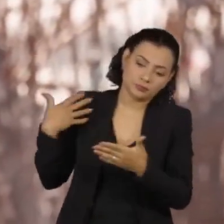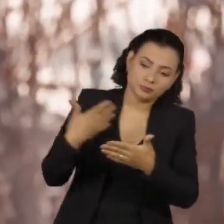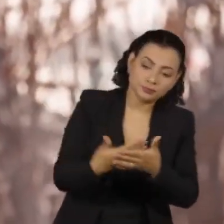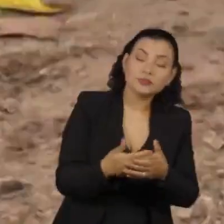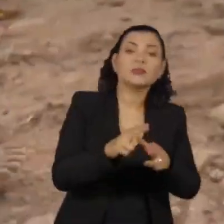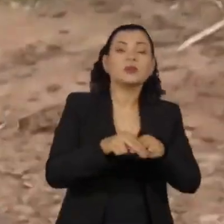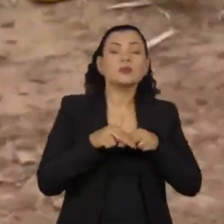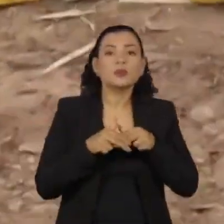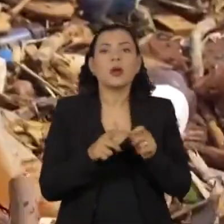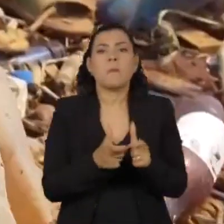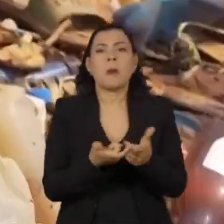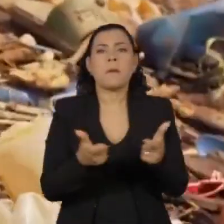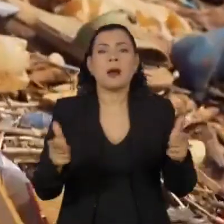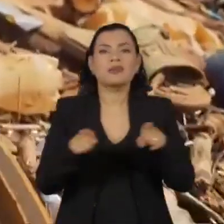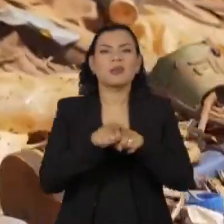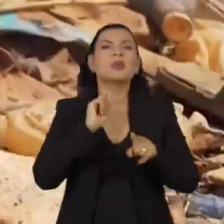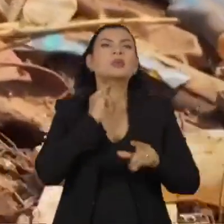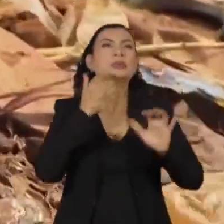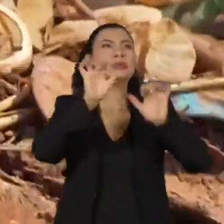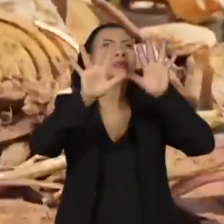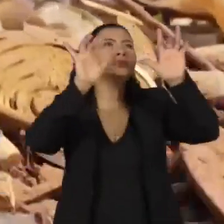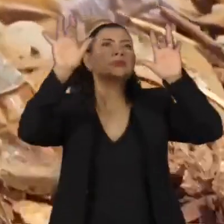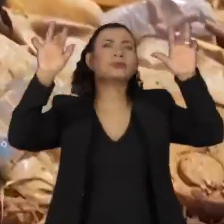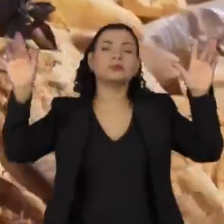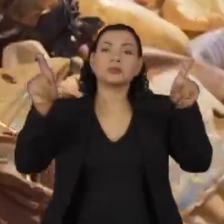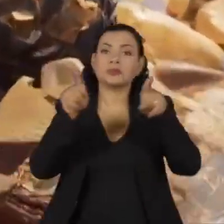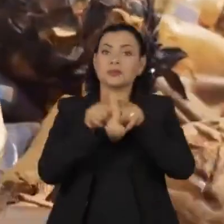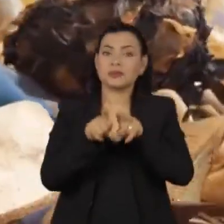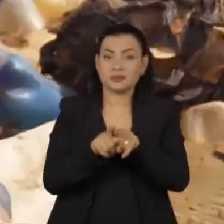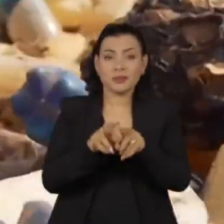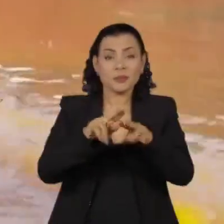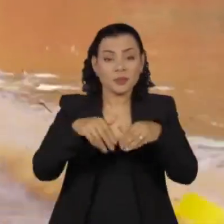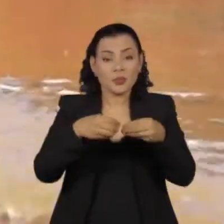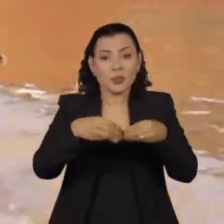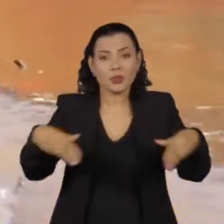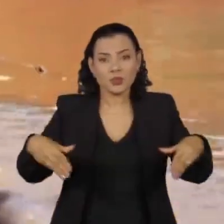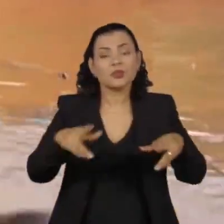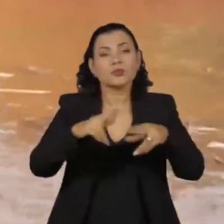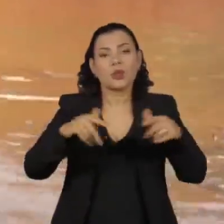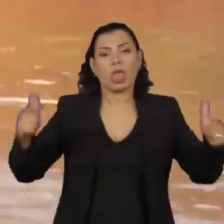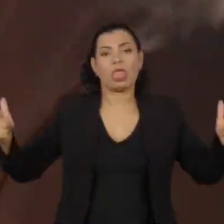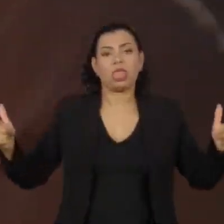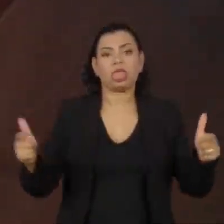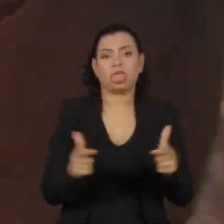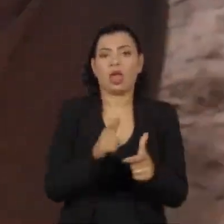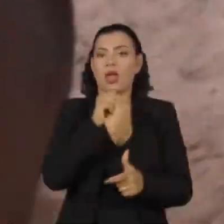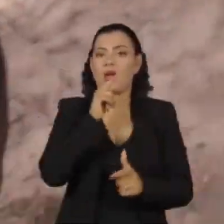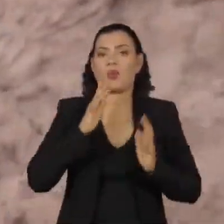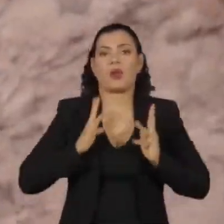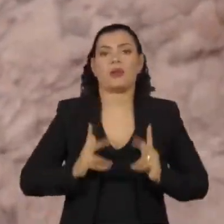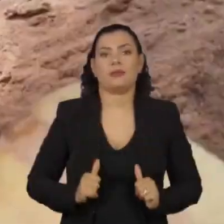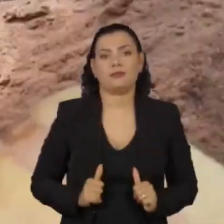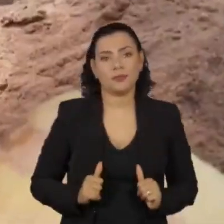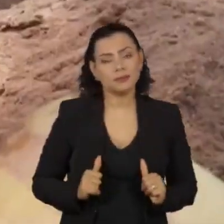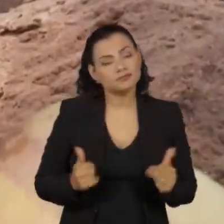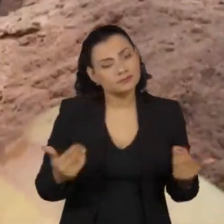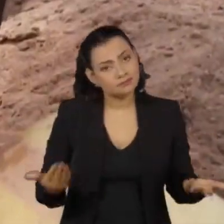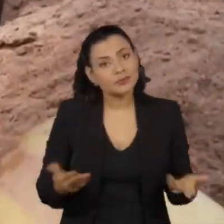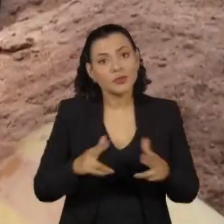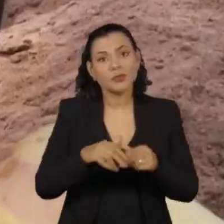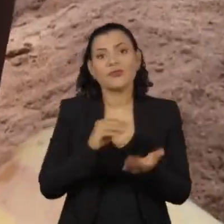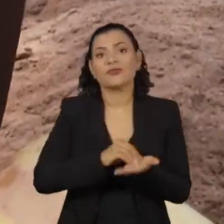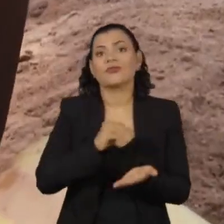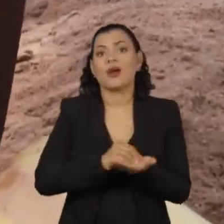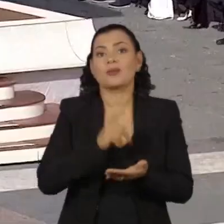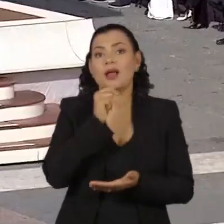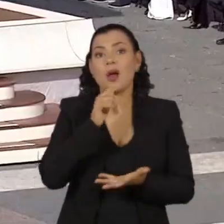chamado a poluição e ao mau uso desse recurso natural já leva a escassez Regional o que nos faz caminhar para a falta de água